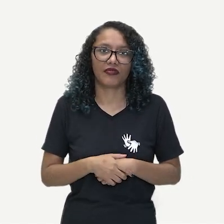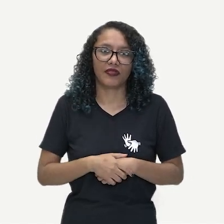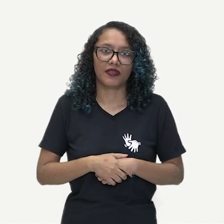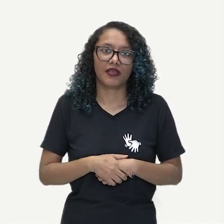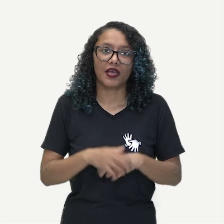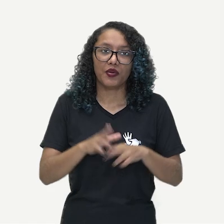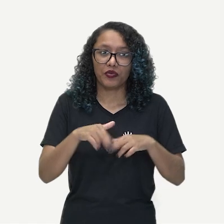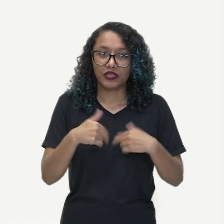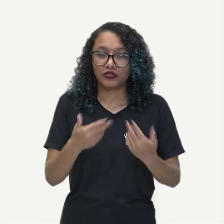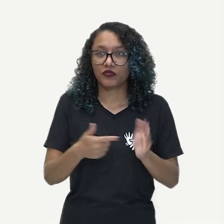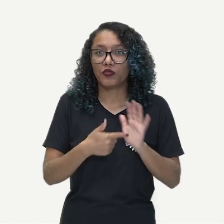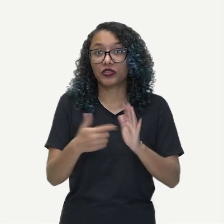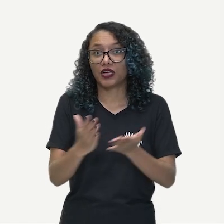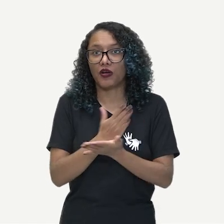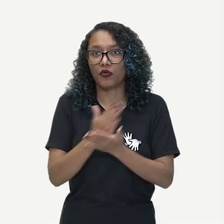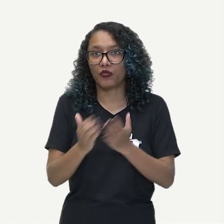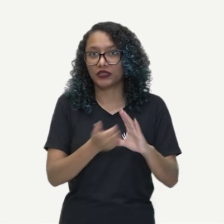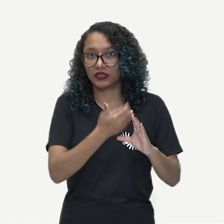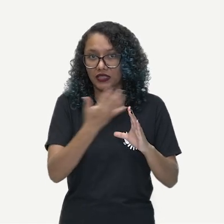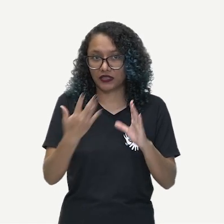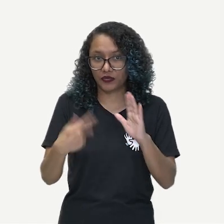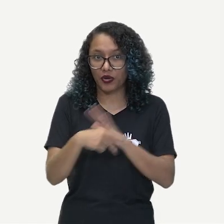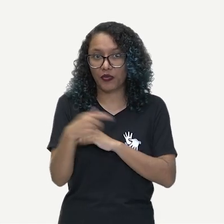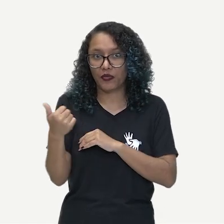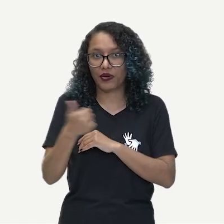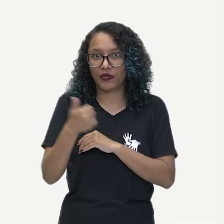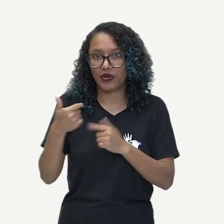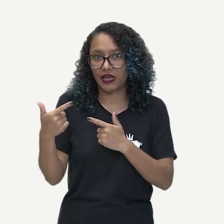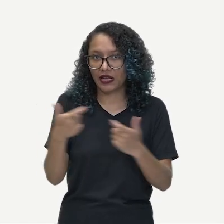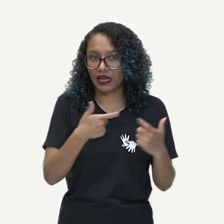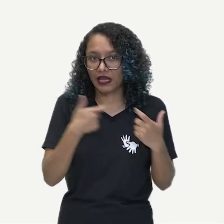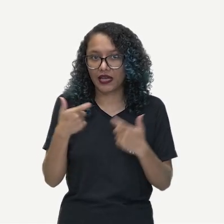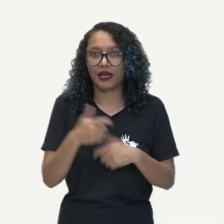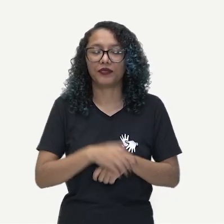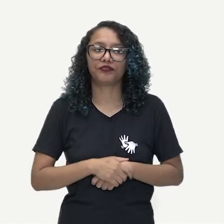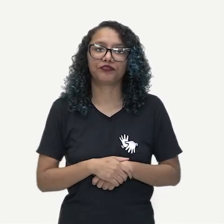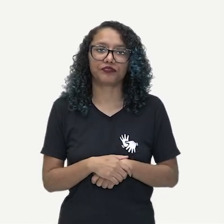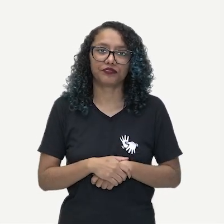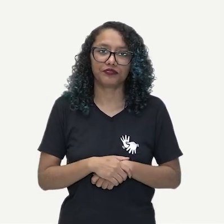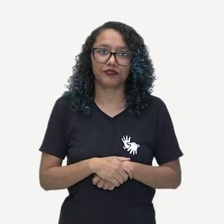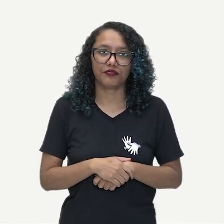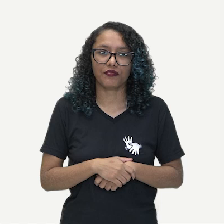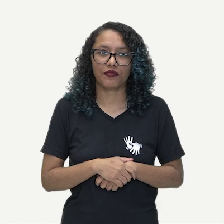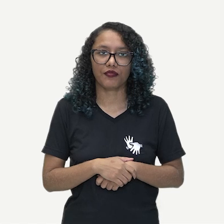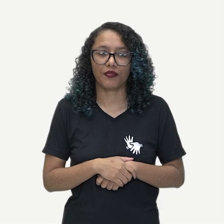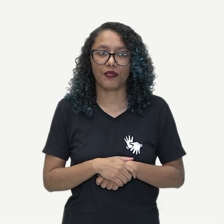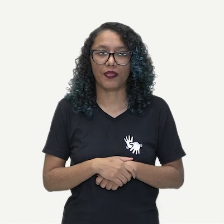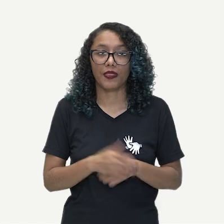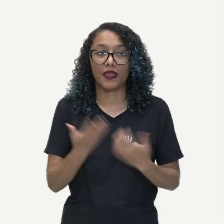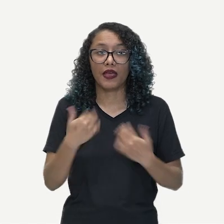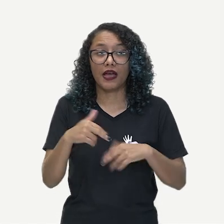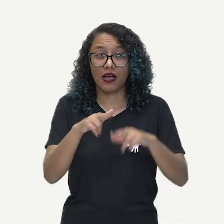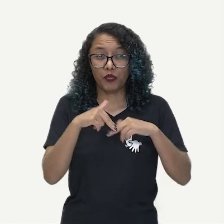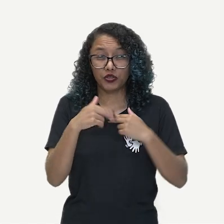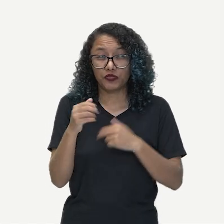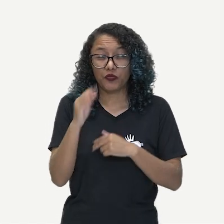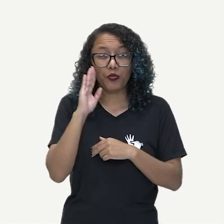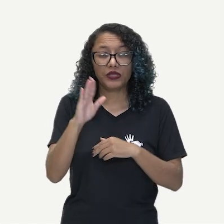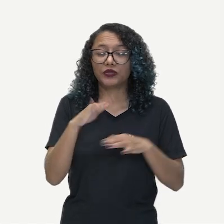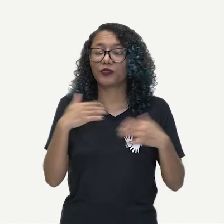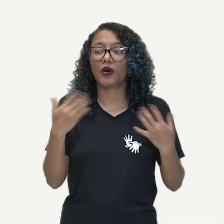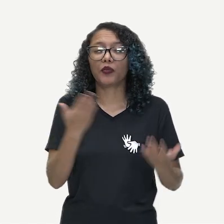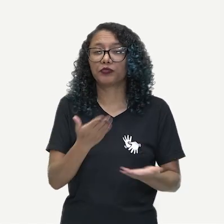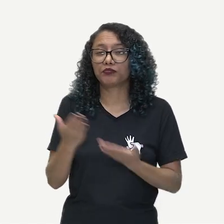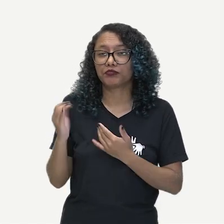da Primeira Guerra Mundial. A Primeira Guerra Mundial, a gente vai ter como uma das causas principais